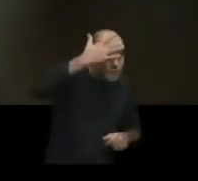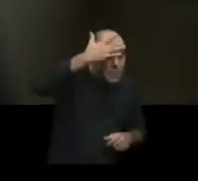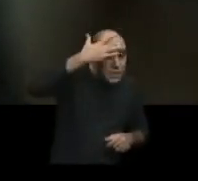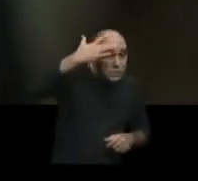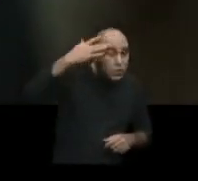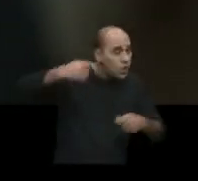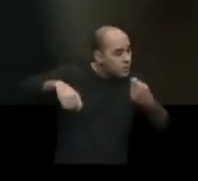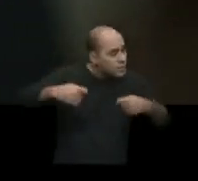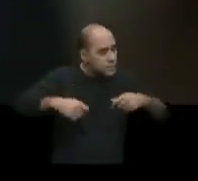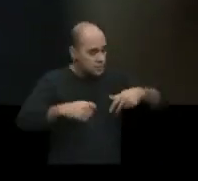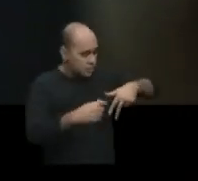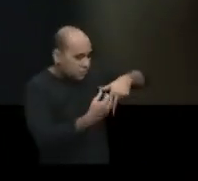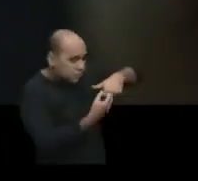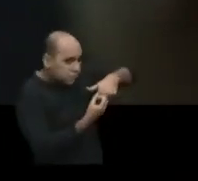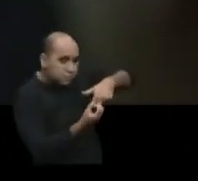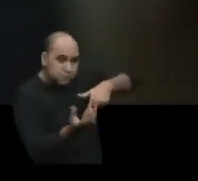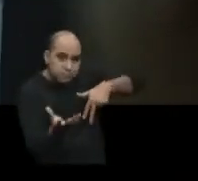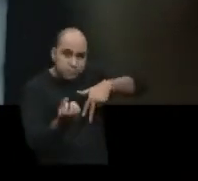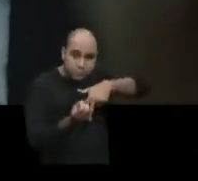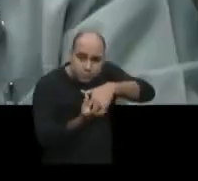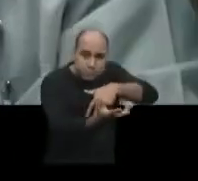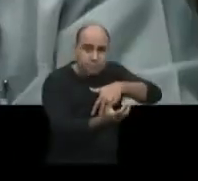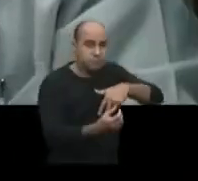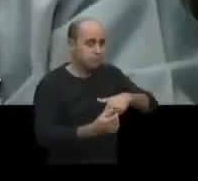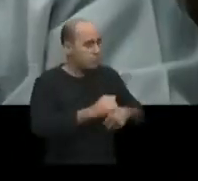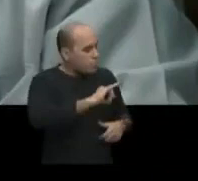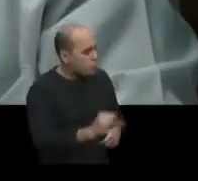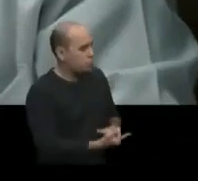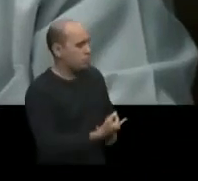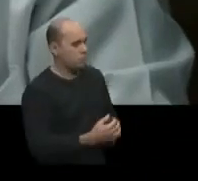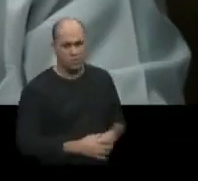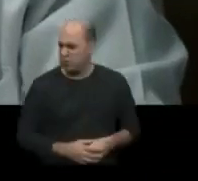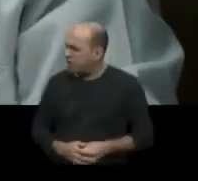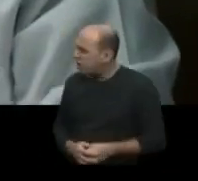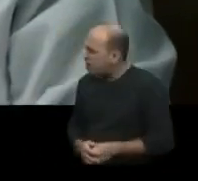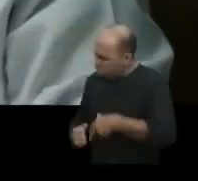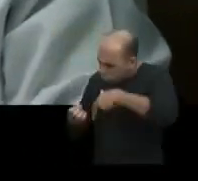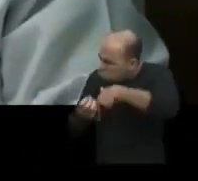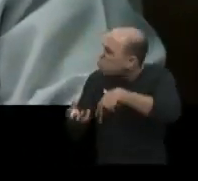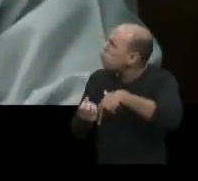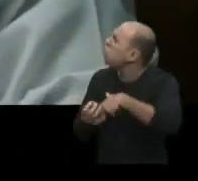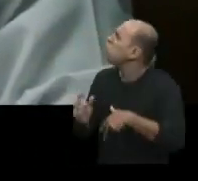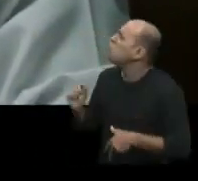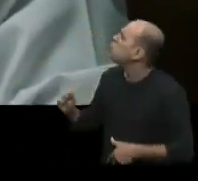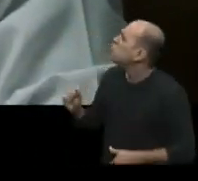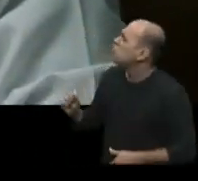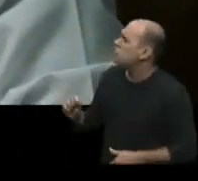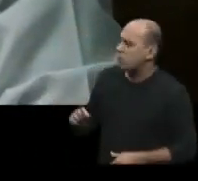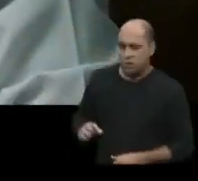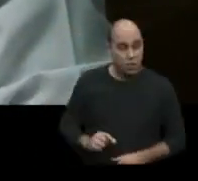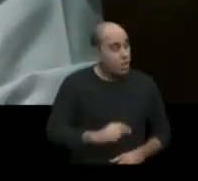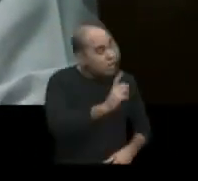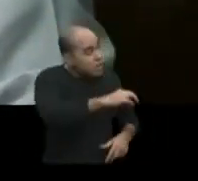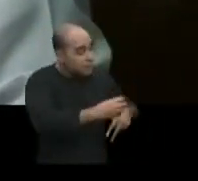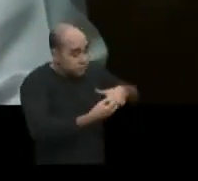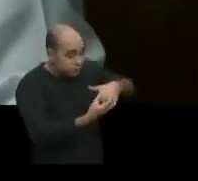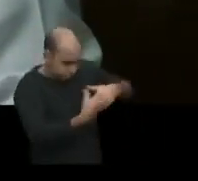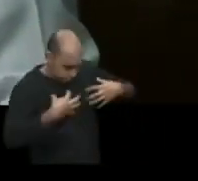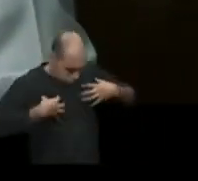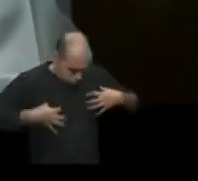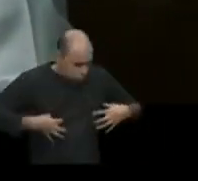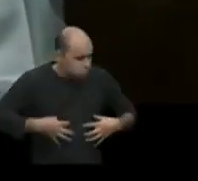através dele. Doação? Os órgãos do Reninho são muito valiosos.